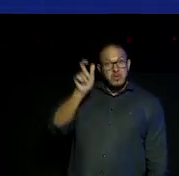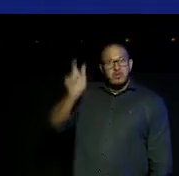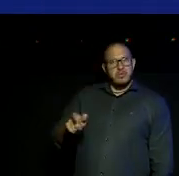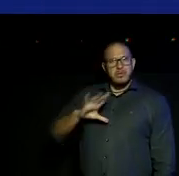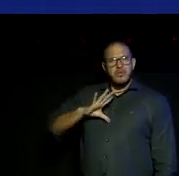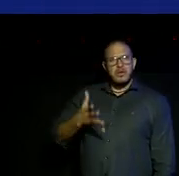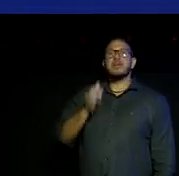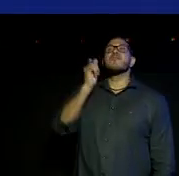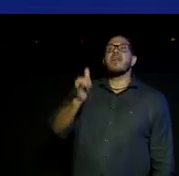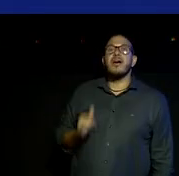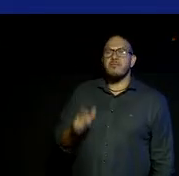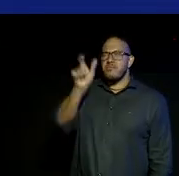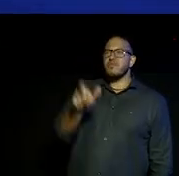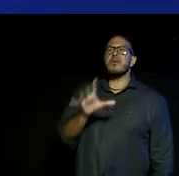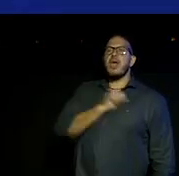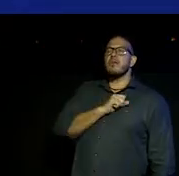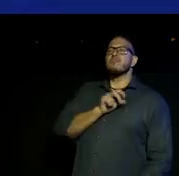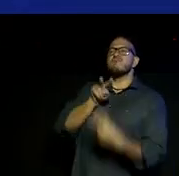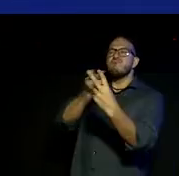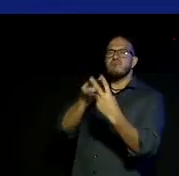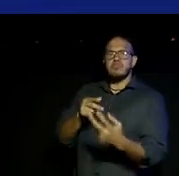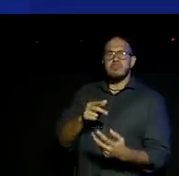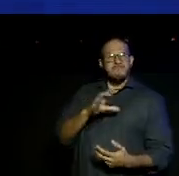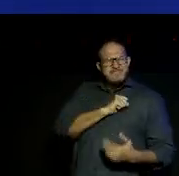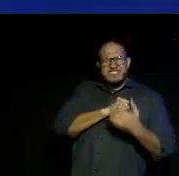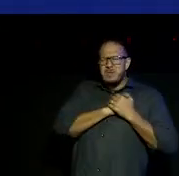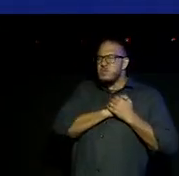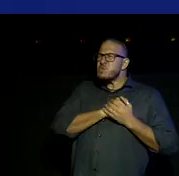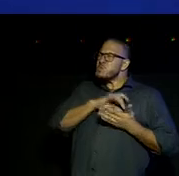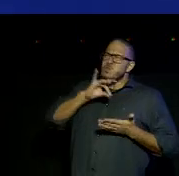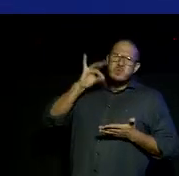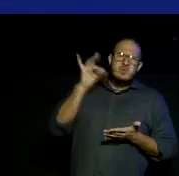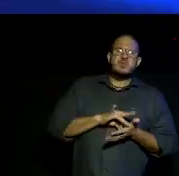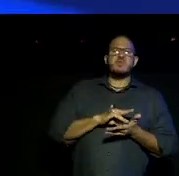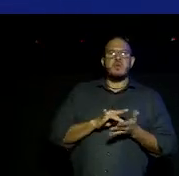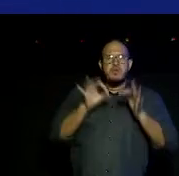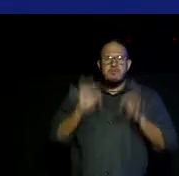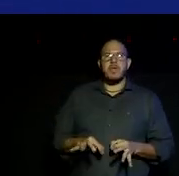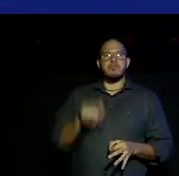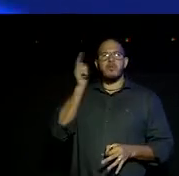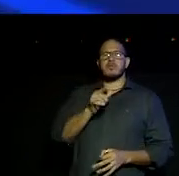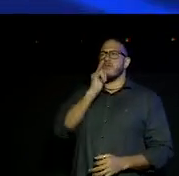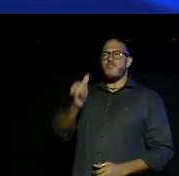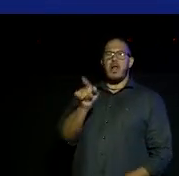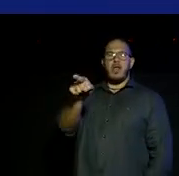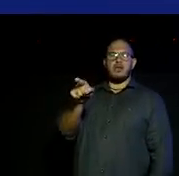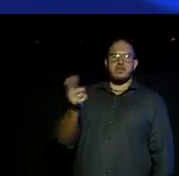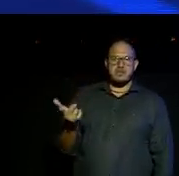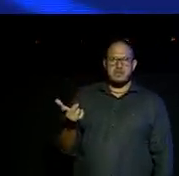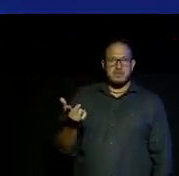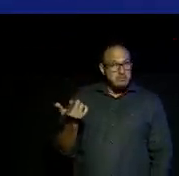cacife para dizer isso a alguém que ama? Quem tem um amor profundo o suficiente para embasar esse tipo